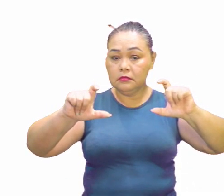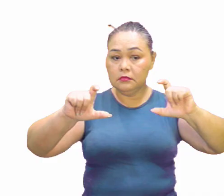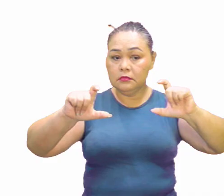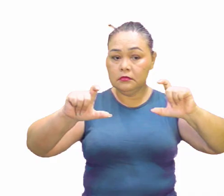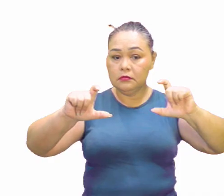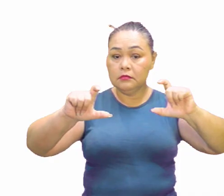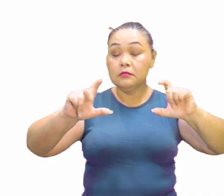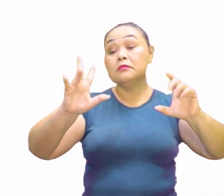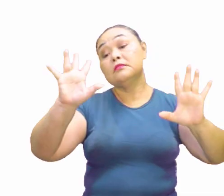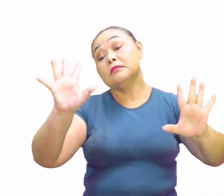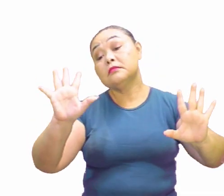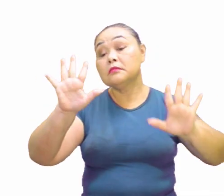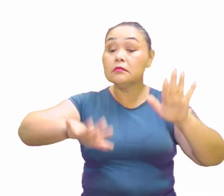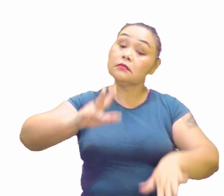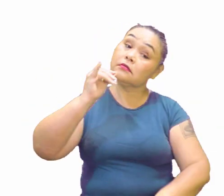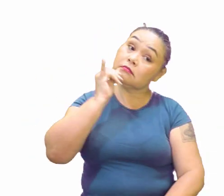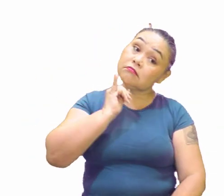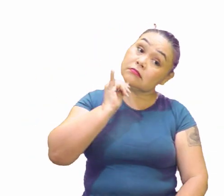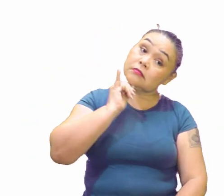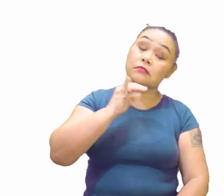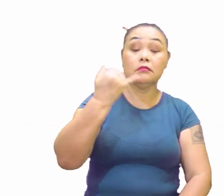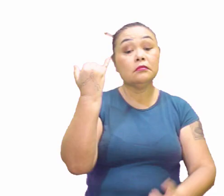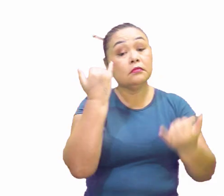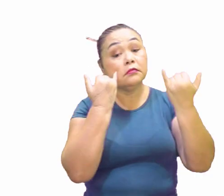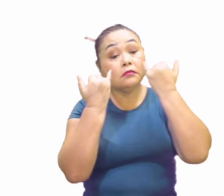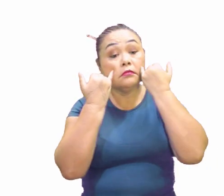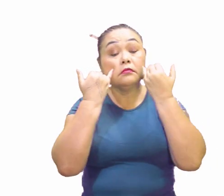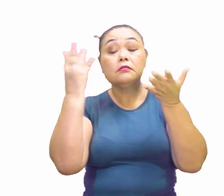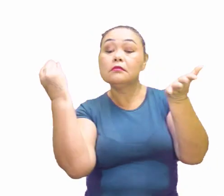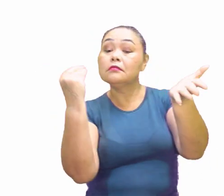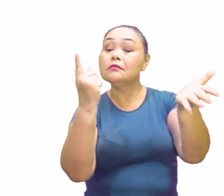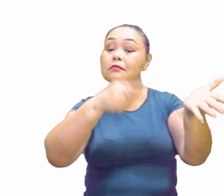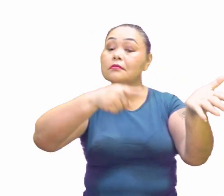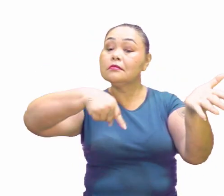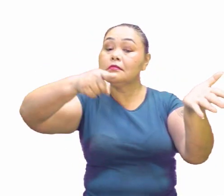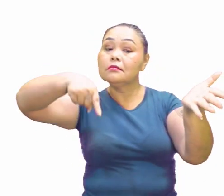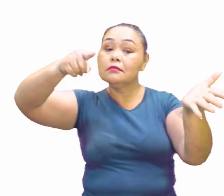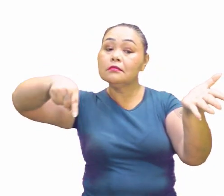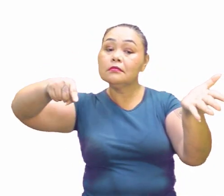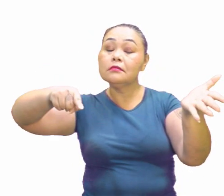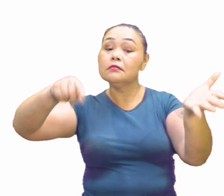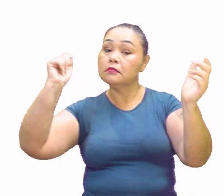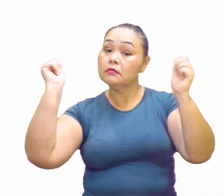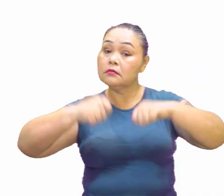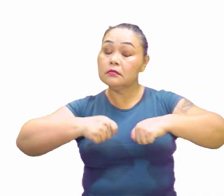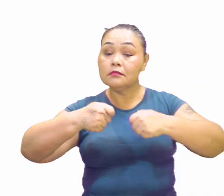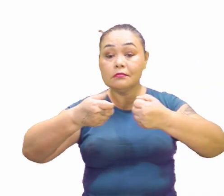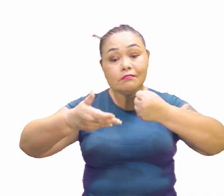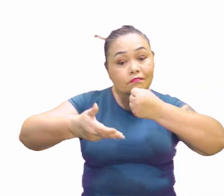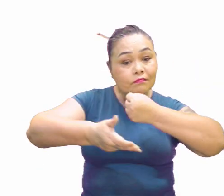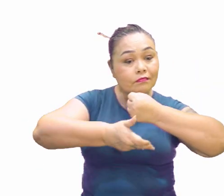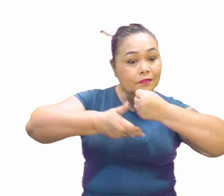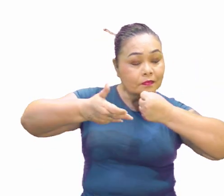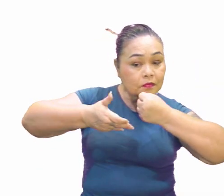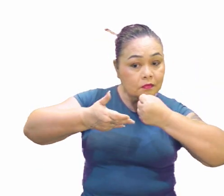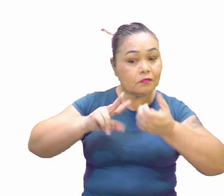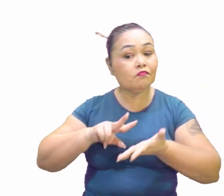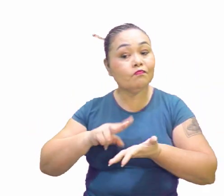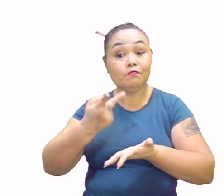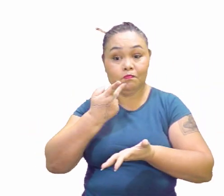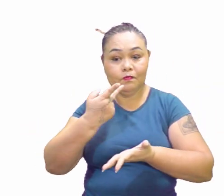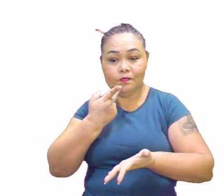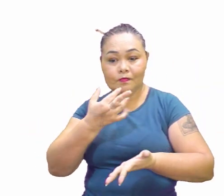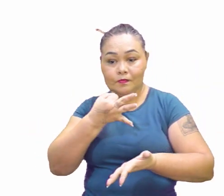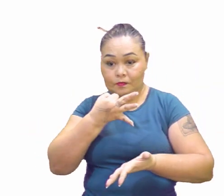brevemente na introdução, trazendo exemplos, informações e dados estatísticos que possam embasar seu